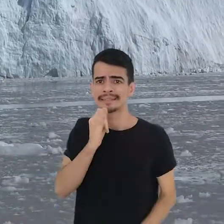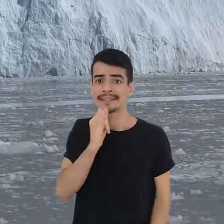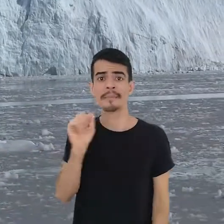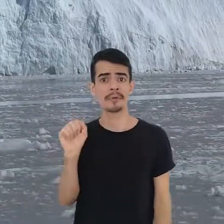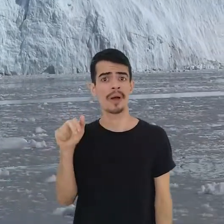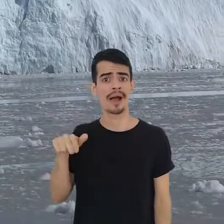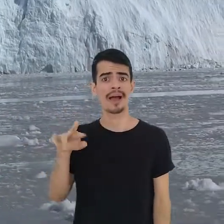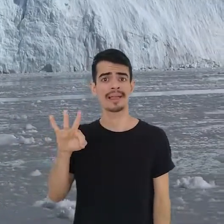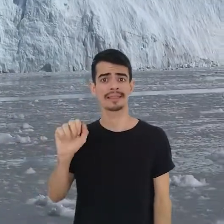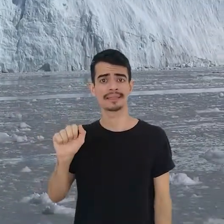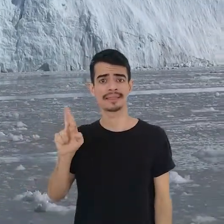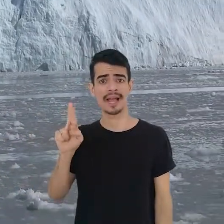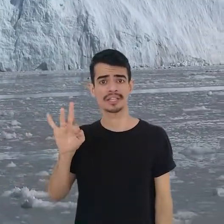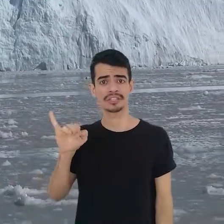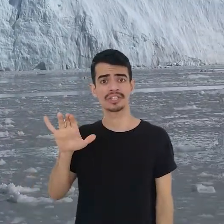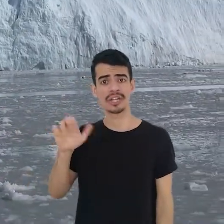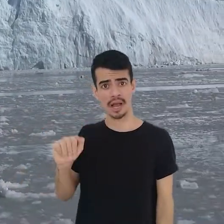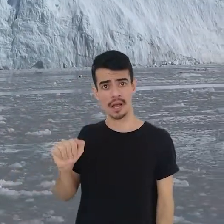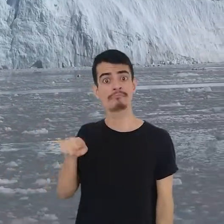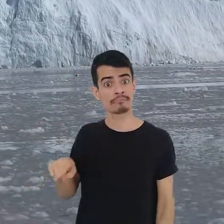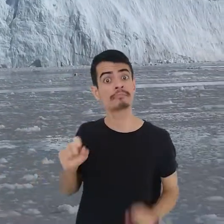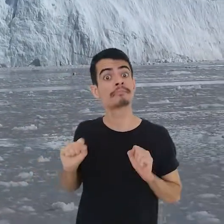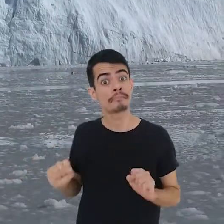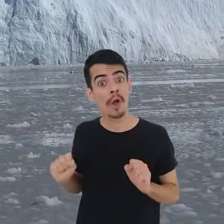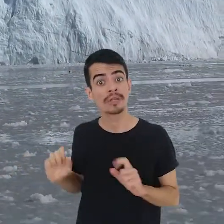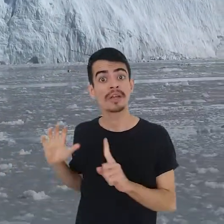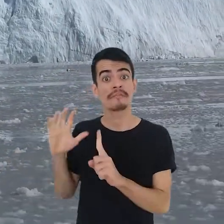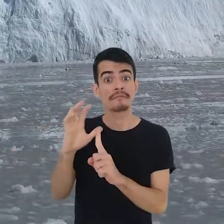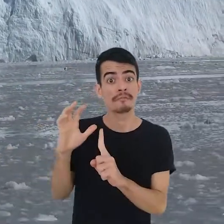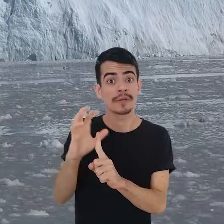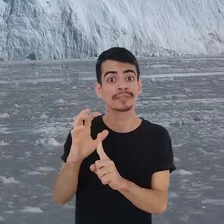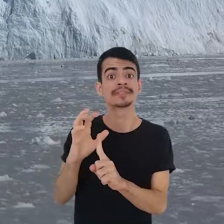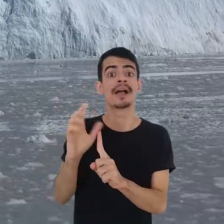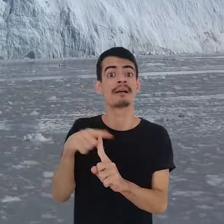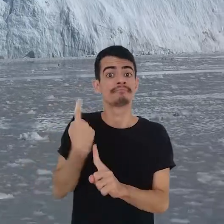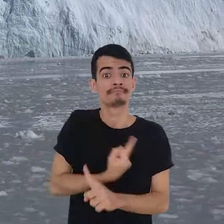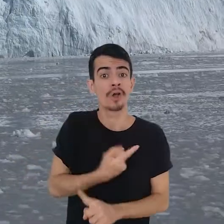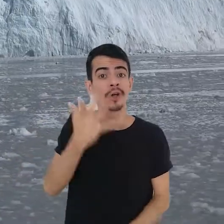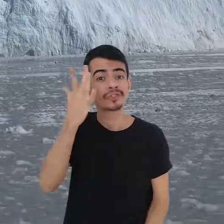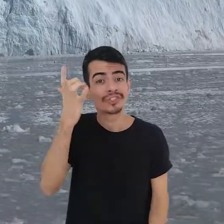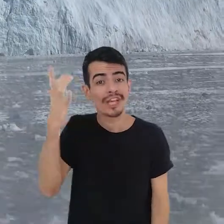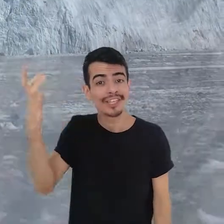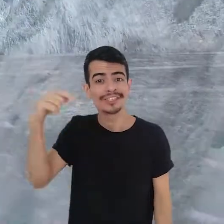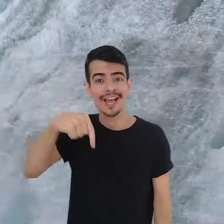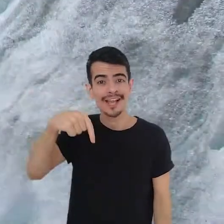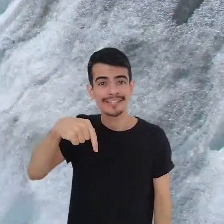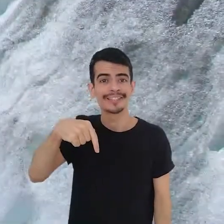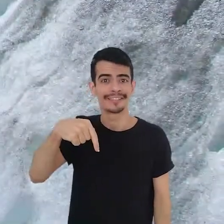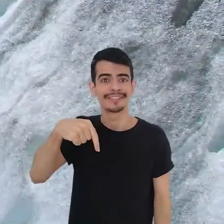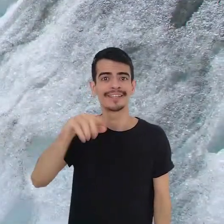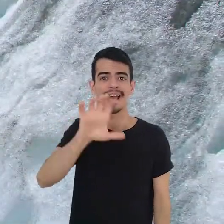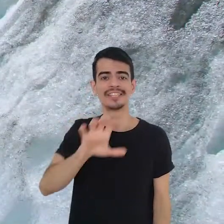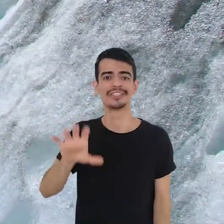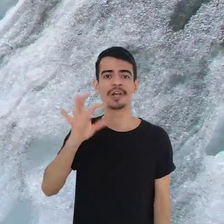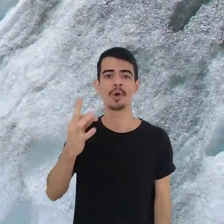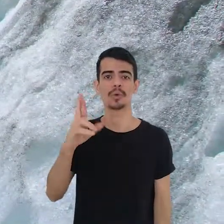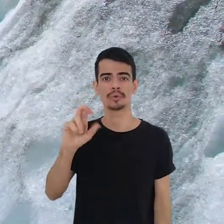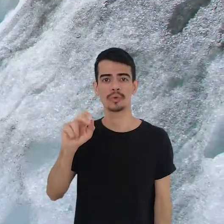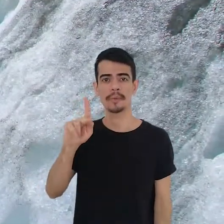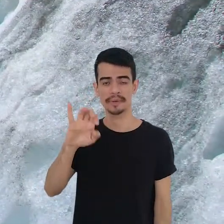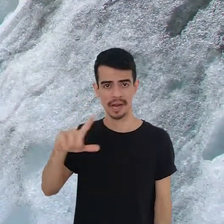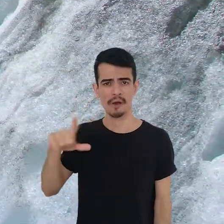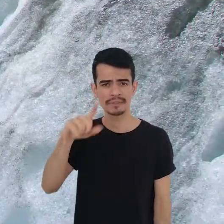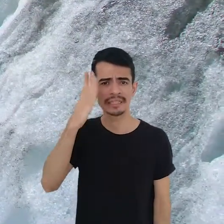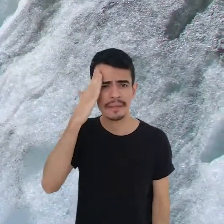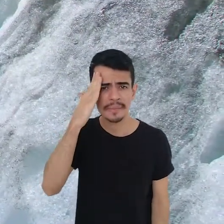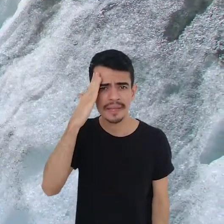Antártica podem ter impacto significativo em nosso dia a dia aqui nas regiões tropicais? É por isso que cientistas